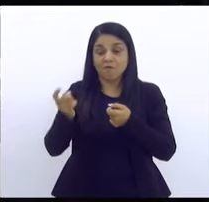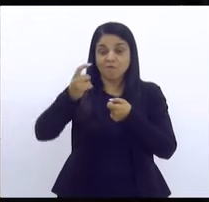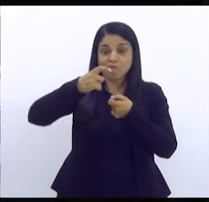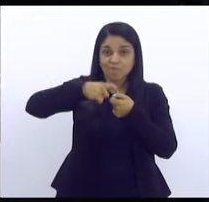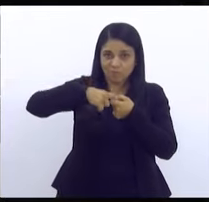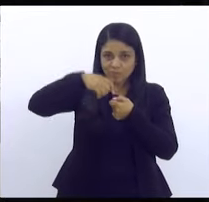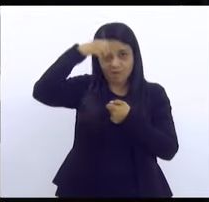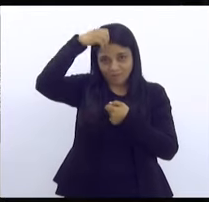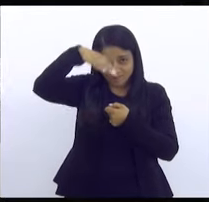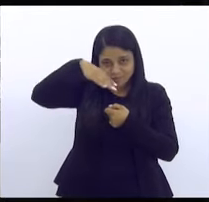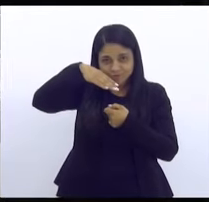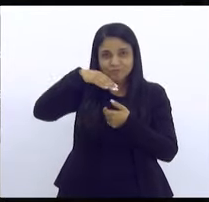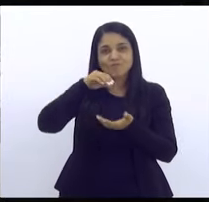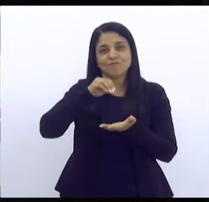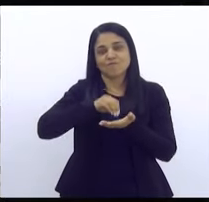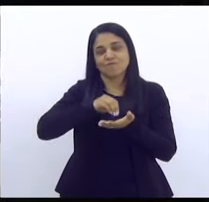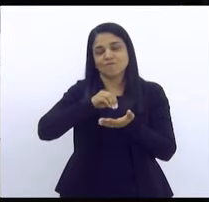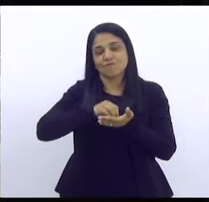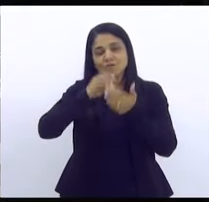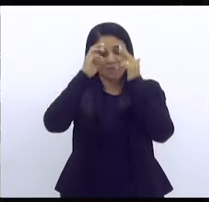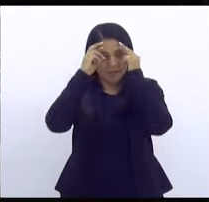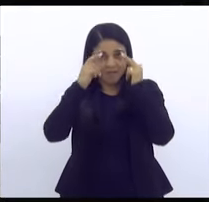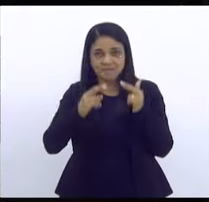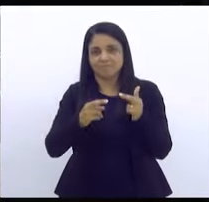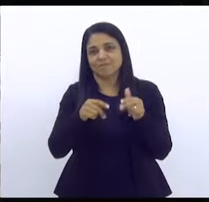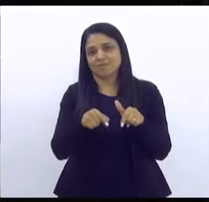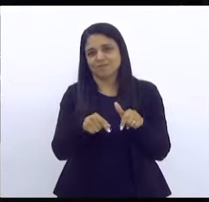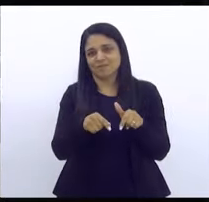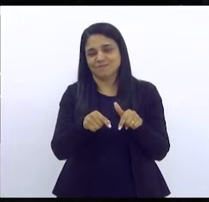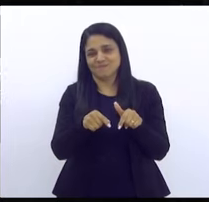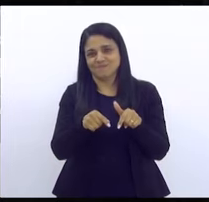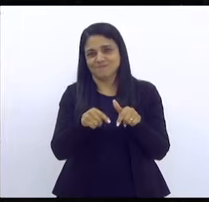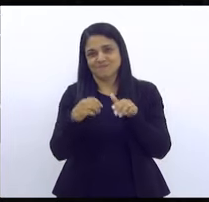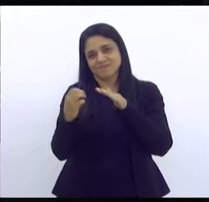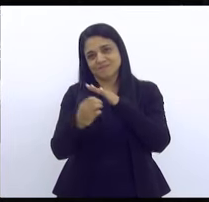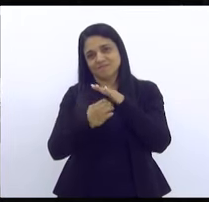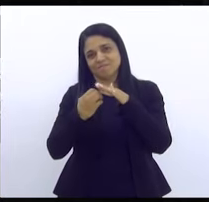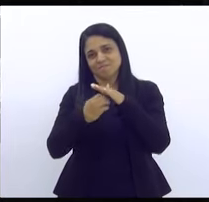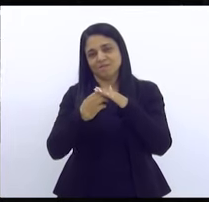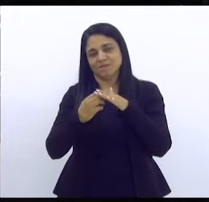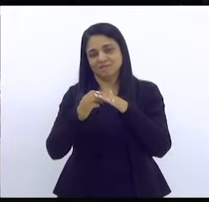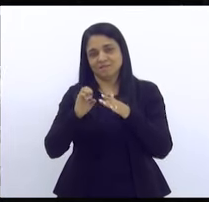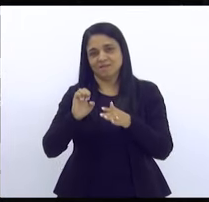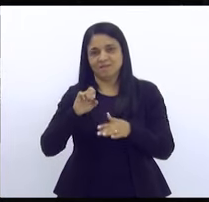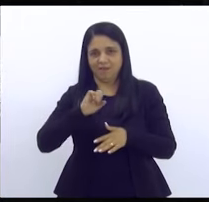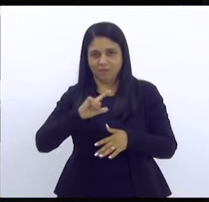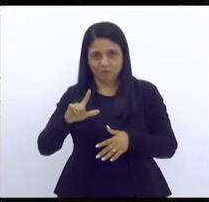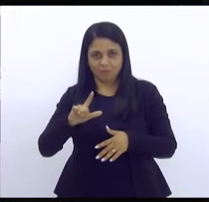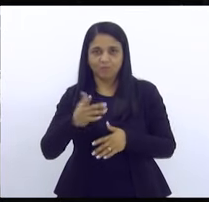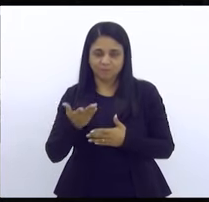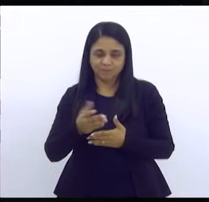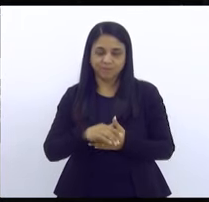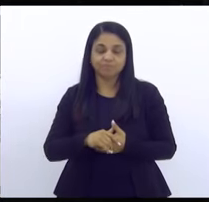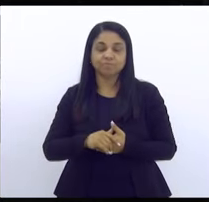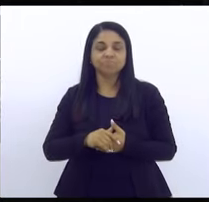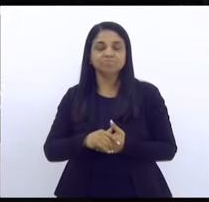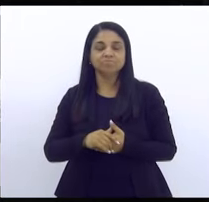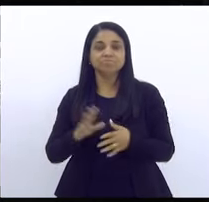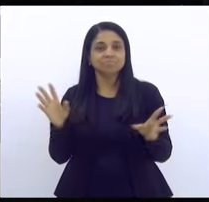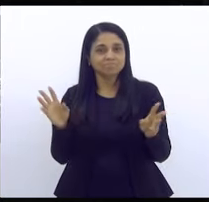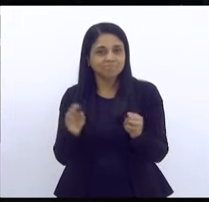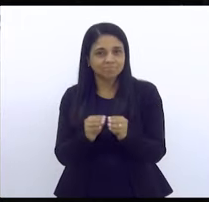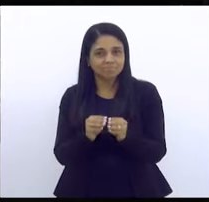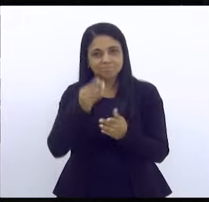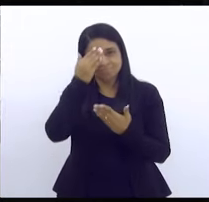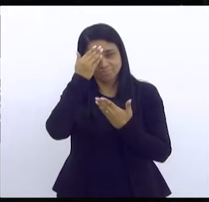serviço, falta, na verdade, uma grande cara de pau da direção da empresa frente a esses problemas. Termino aqui, agradeço